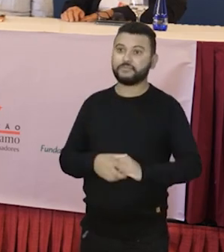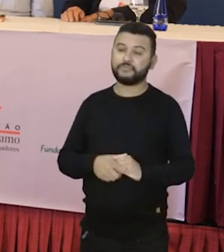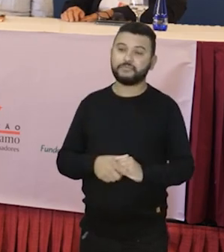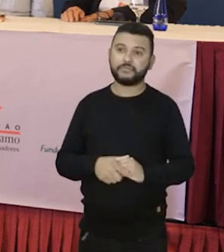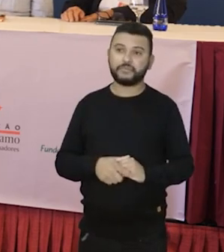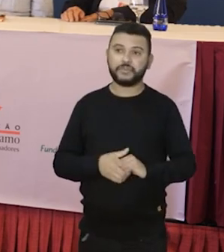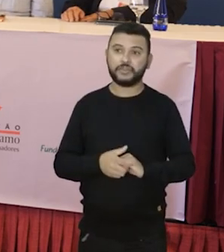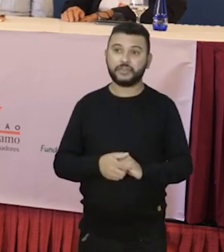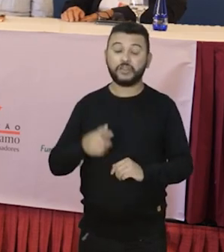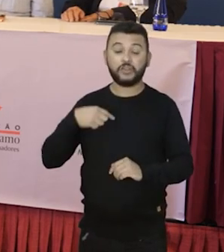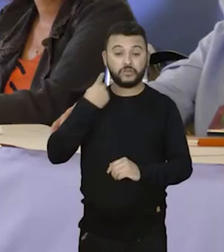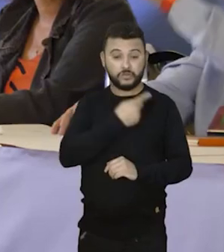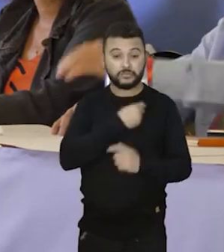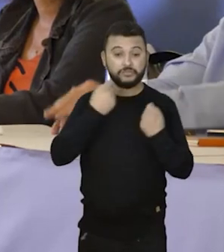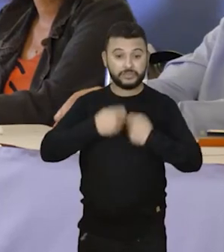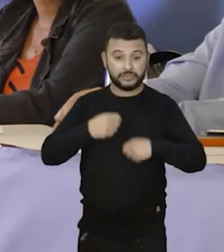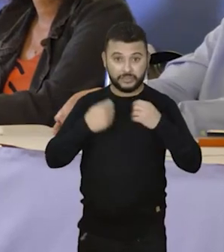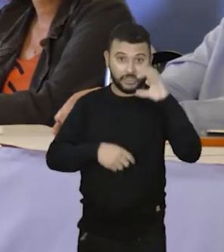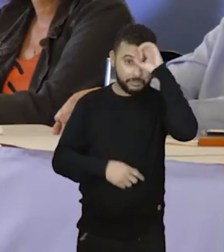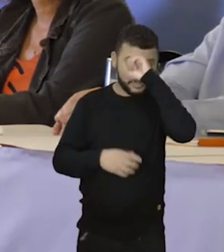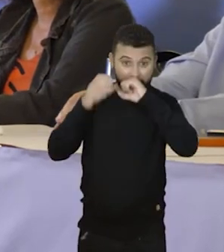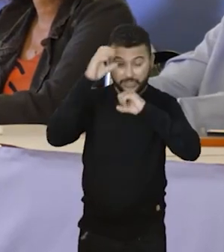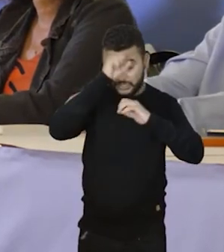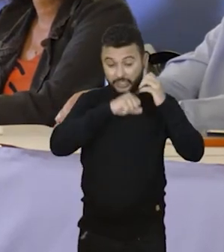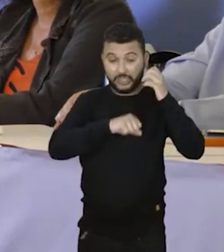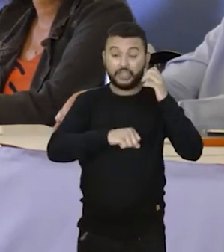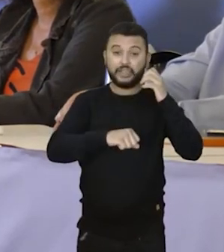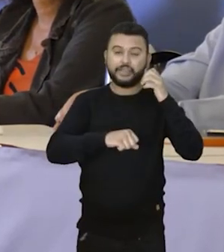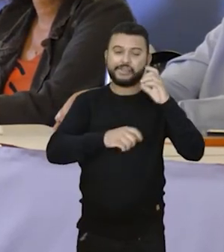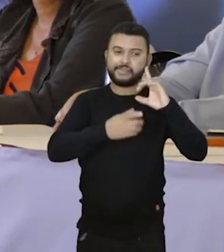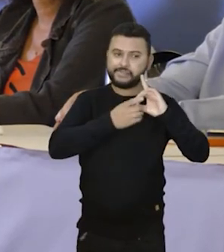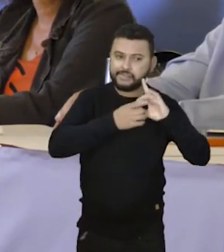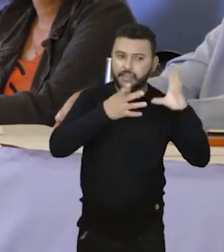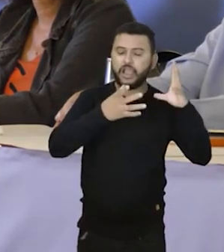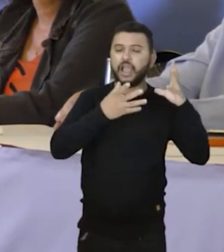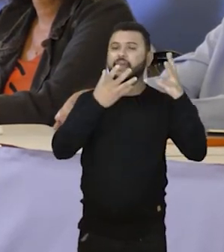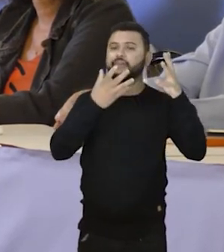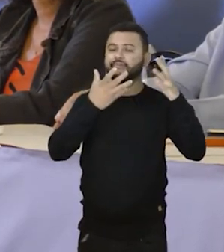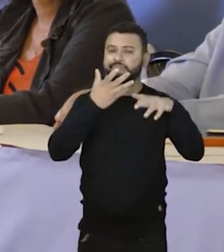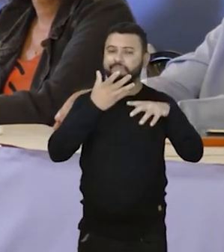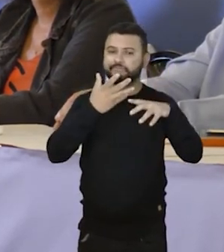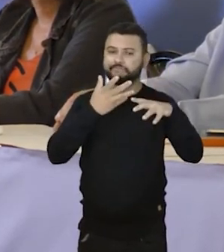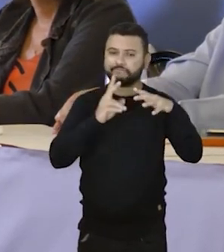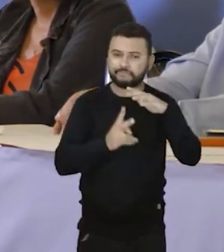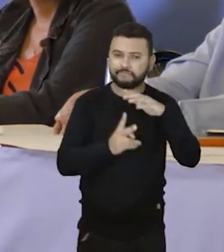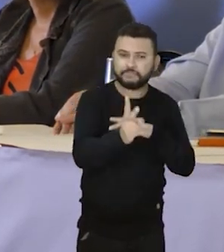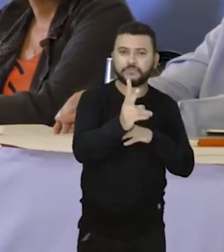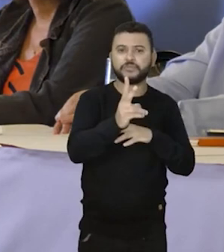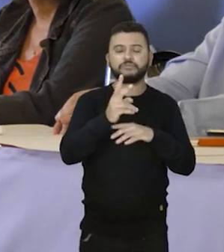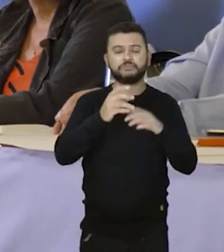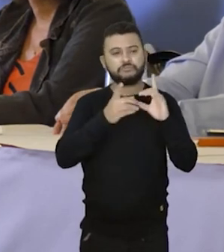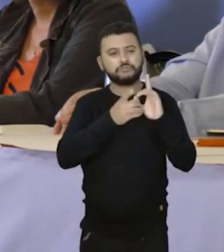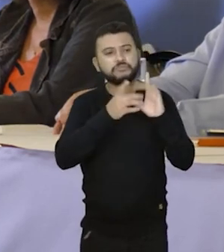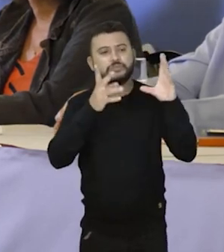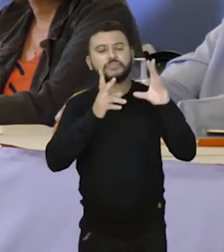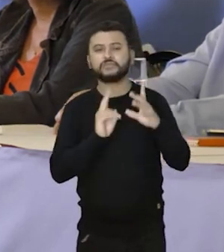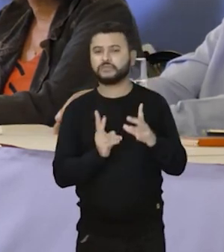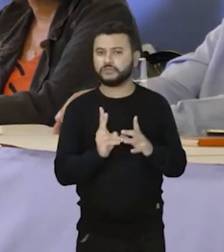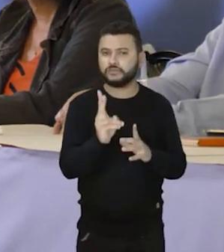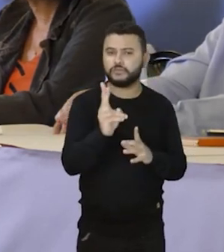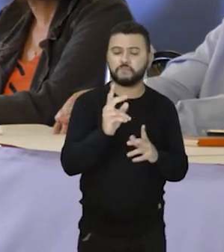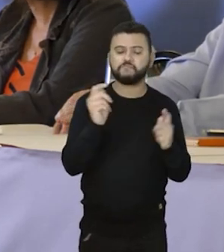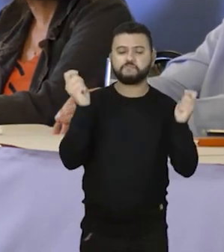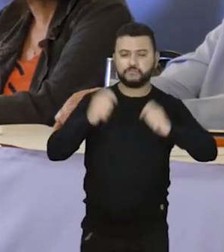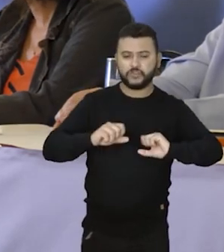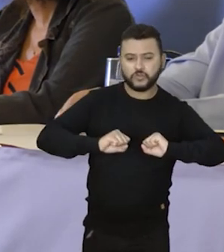a exercitar a democracia o máximo possível que a gente puder exercitar porque